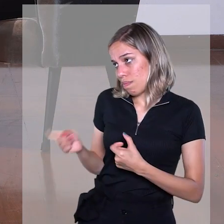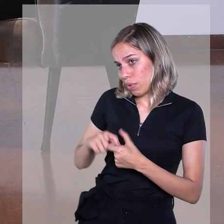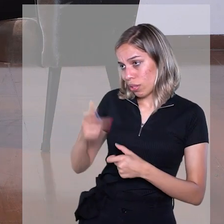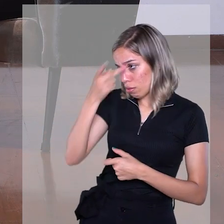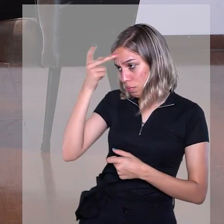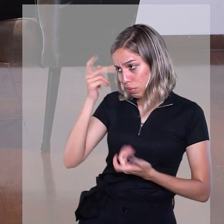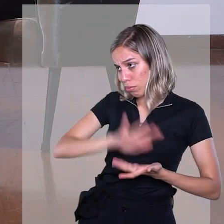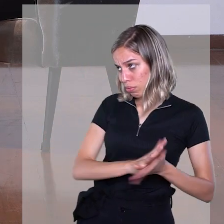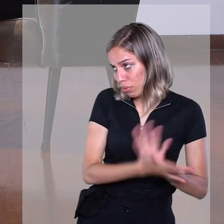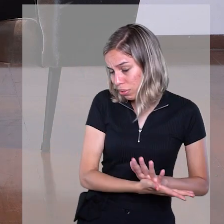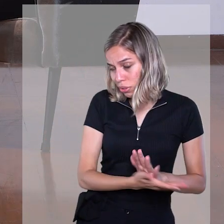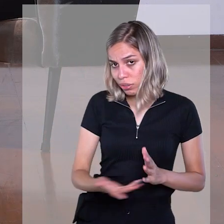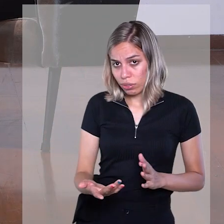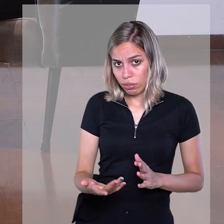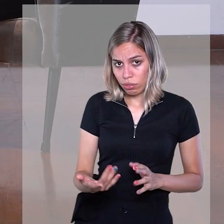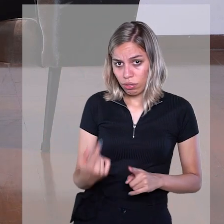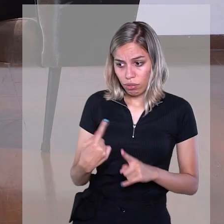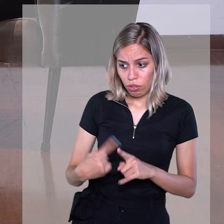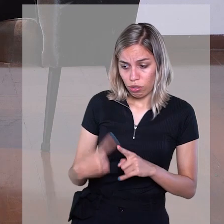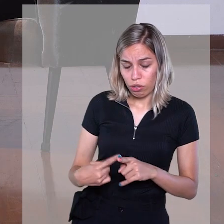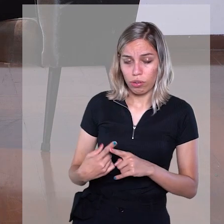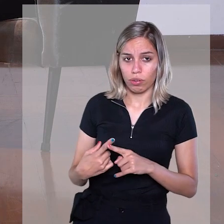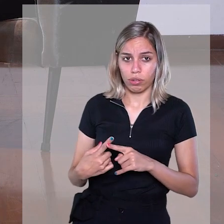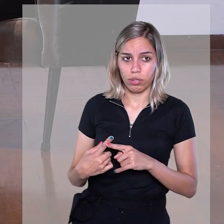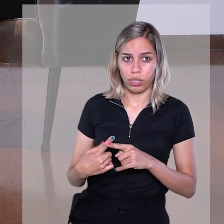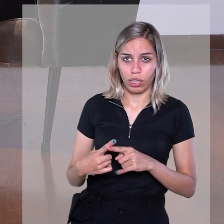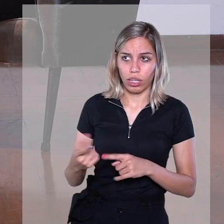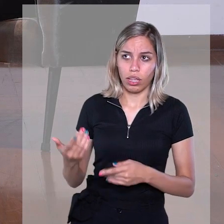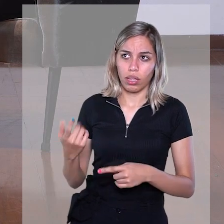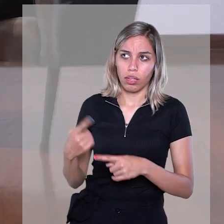porque estamos falando de uma situação que teve sua gênese